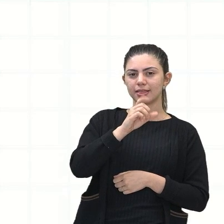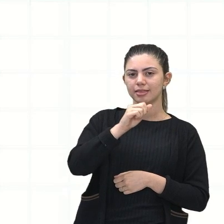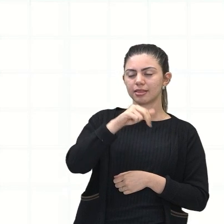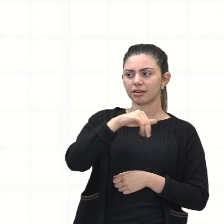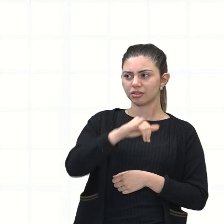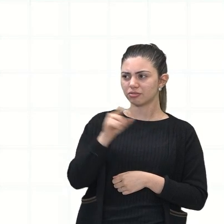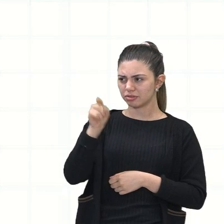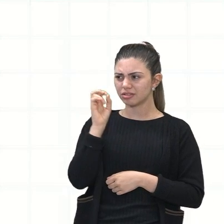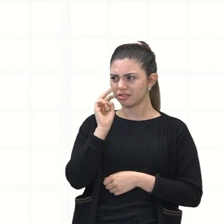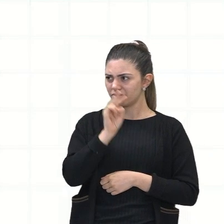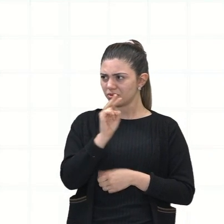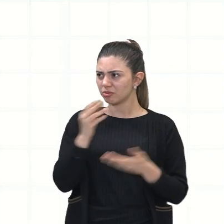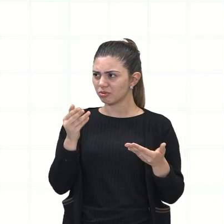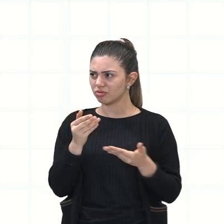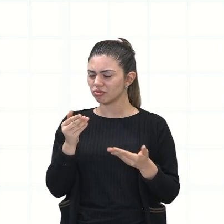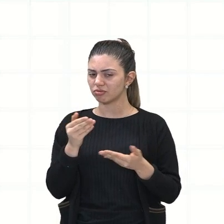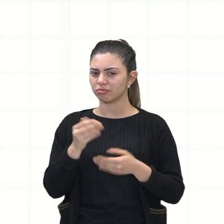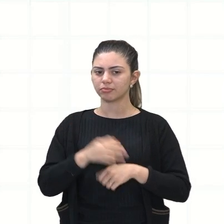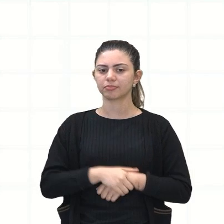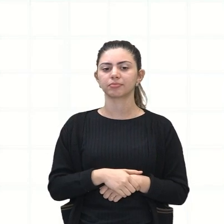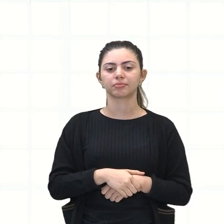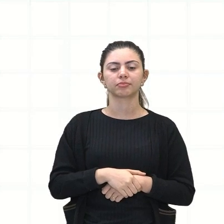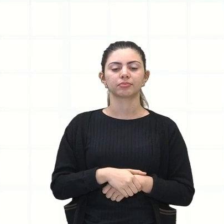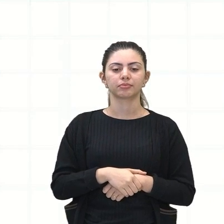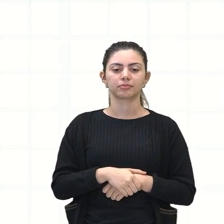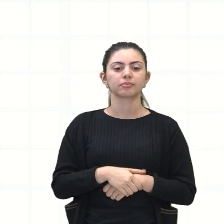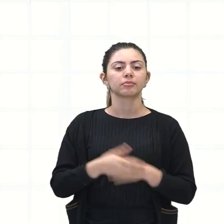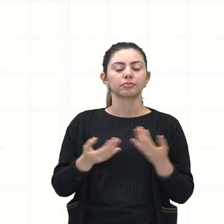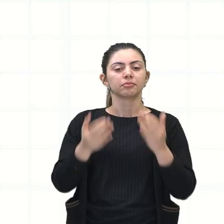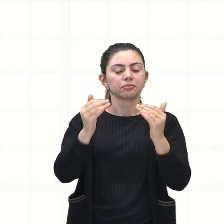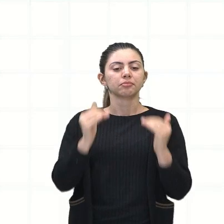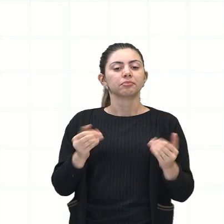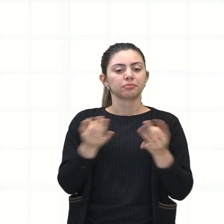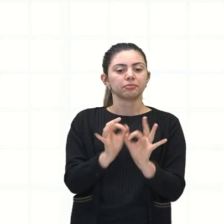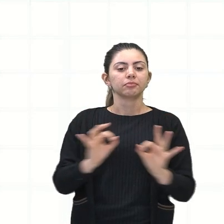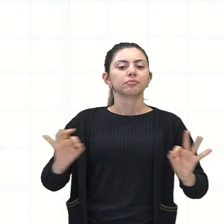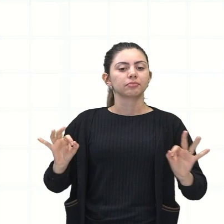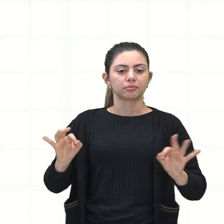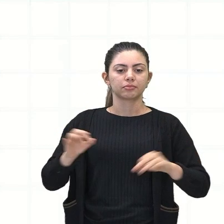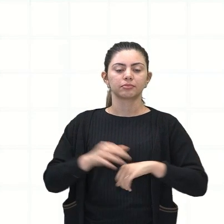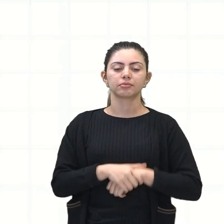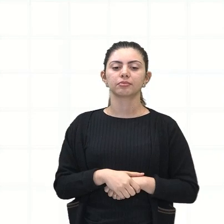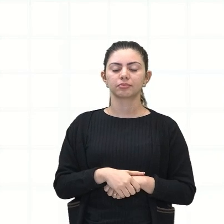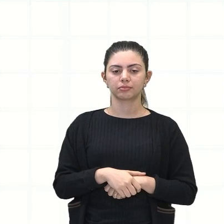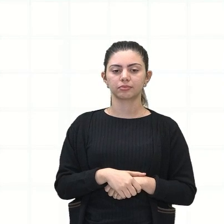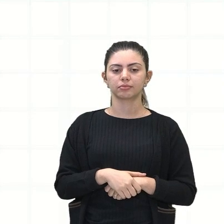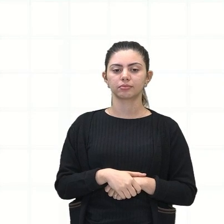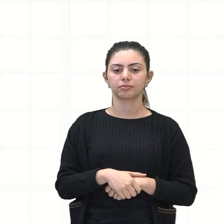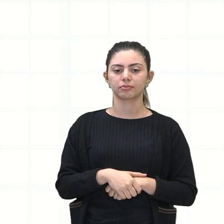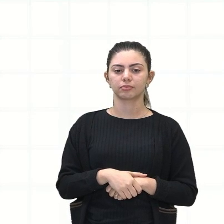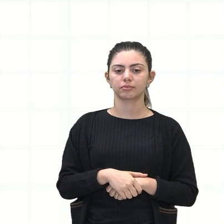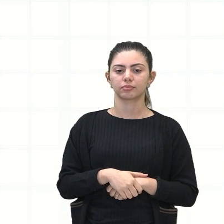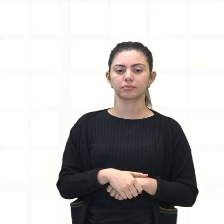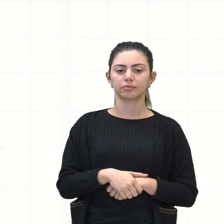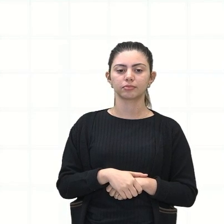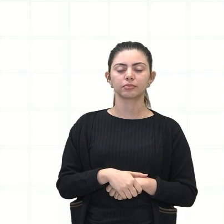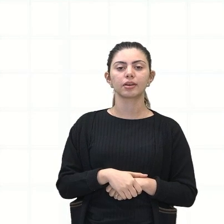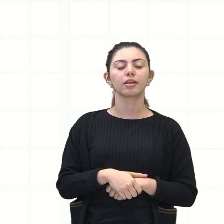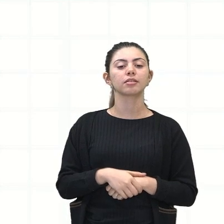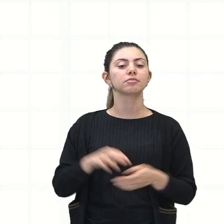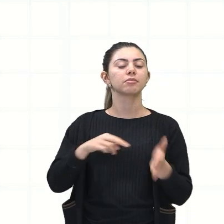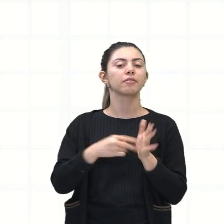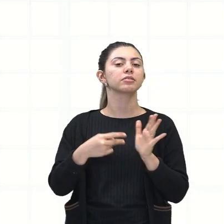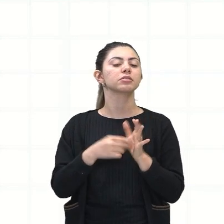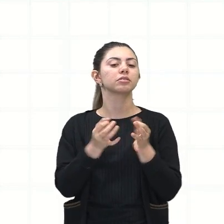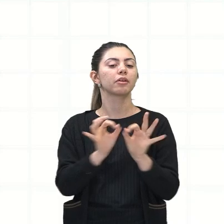E aqui, I will call you later. I will call you later. Eu vou ligar para você